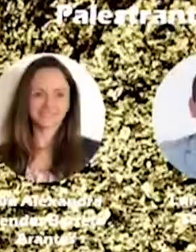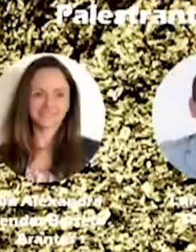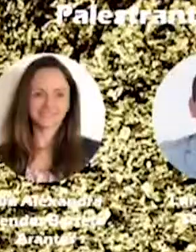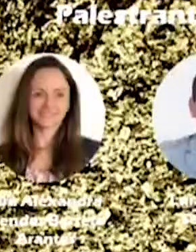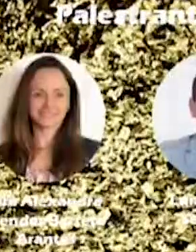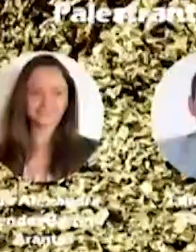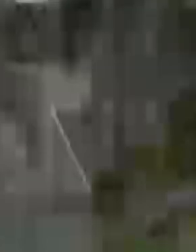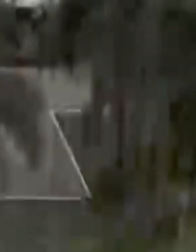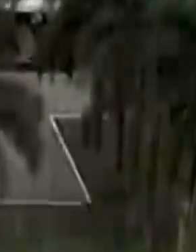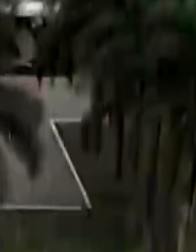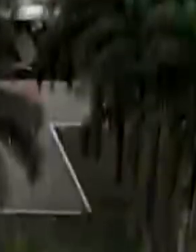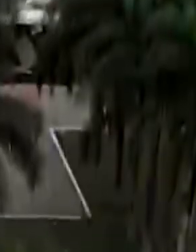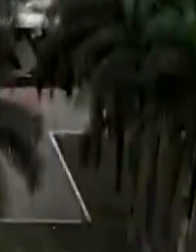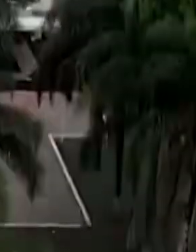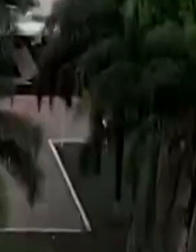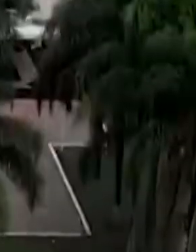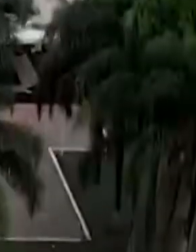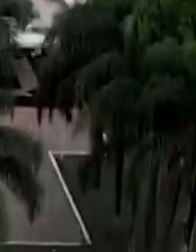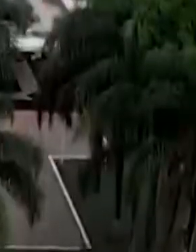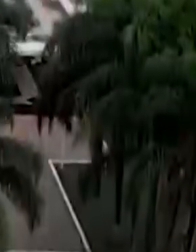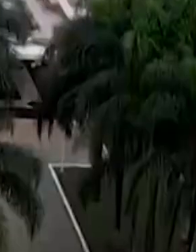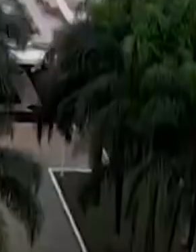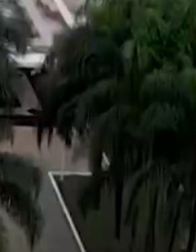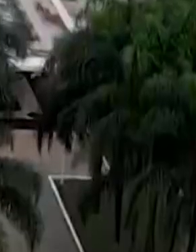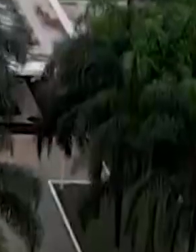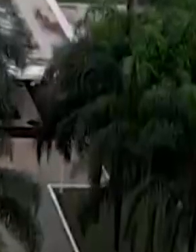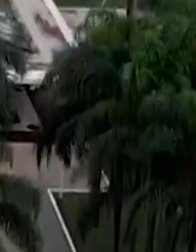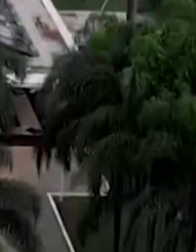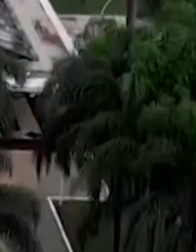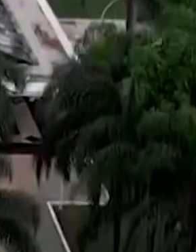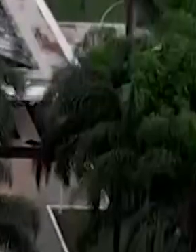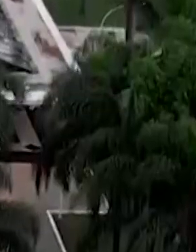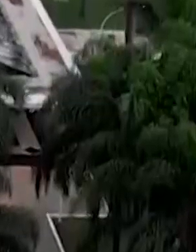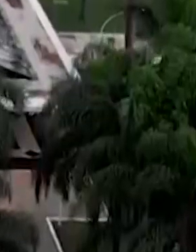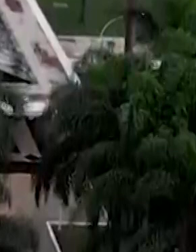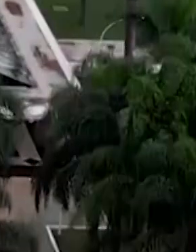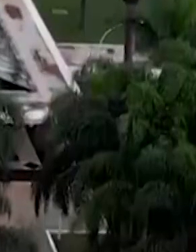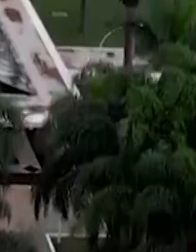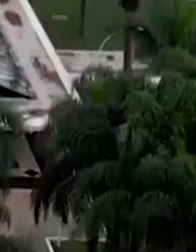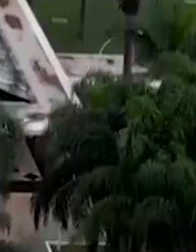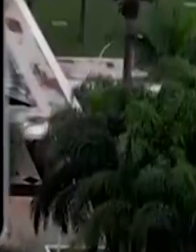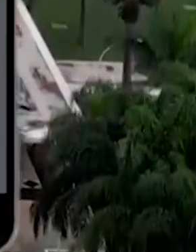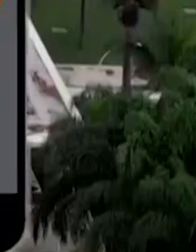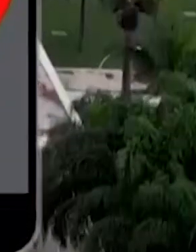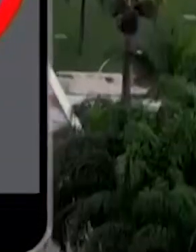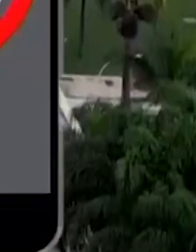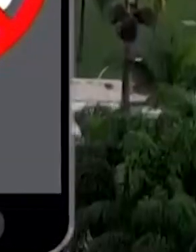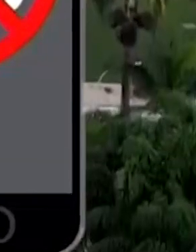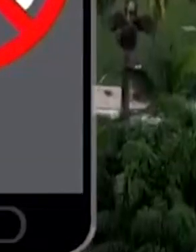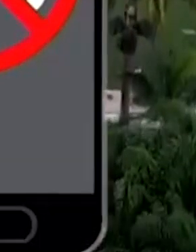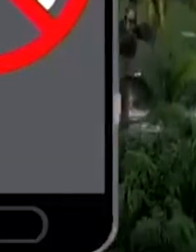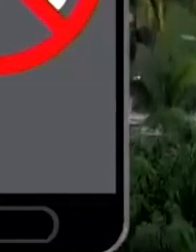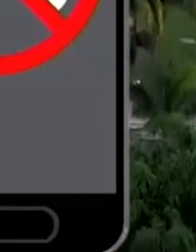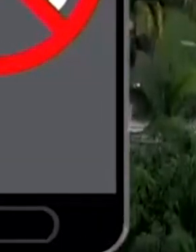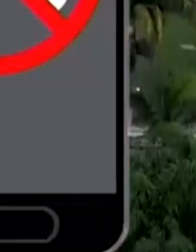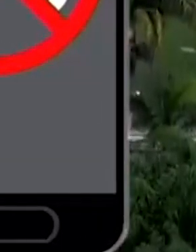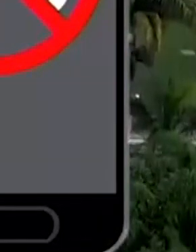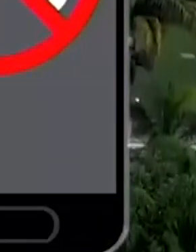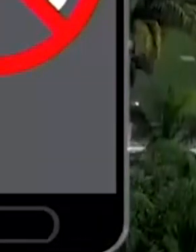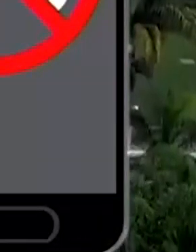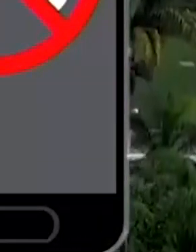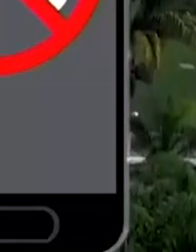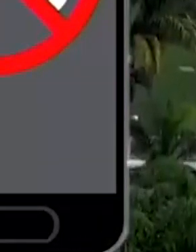Venha participar. Agradecemos a sua atenção e pedimos, por gentileza, que mantenha seu celular no